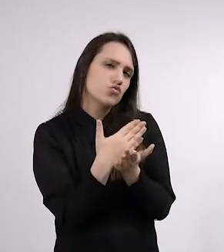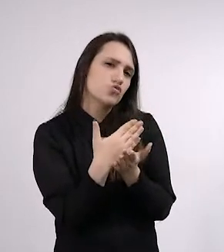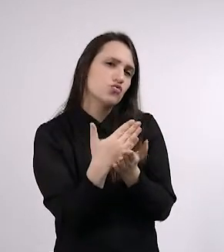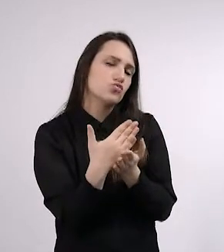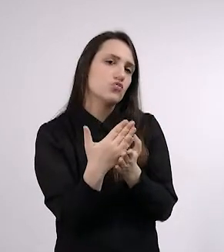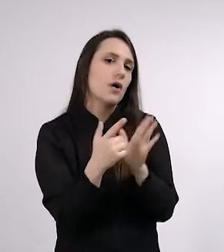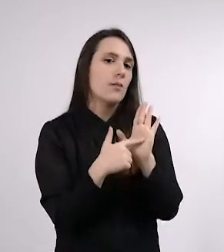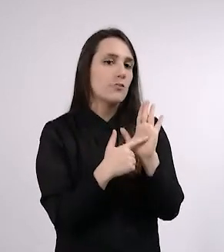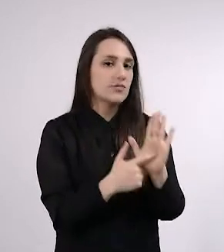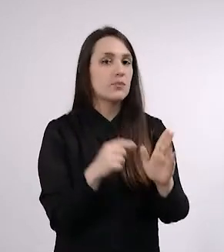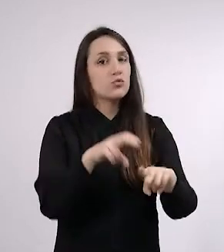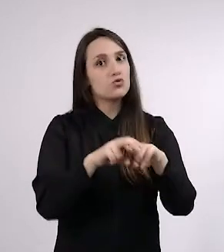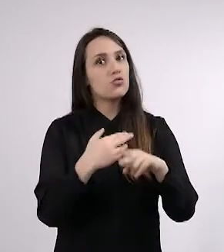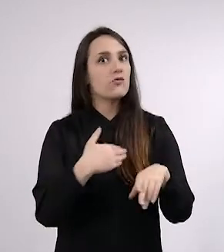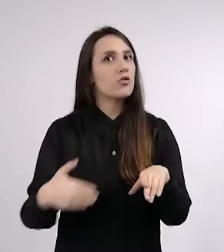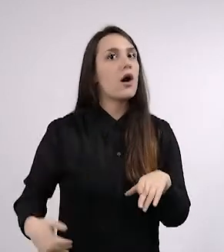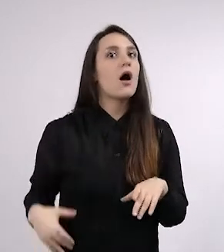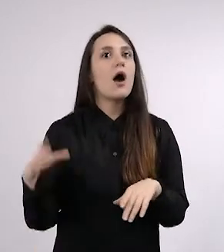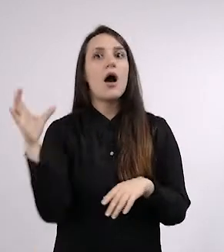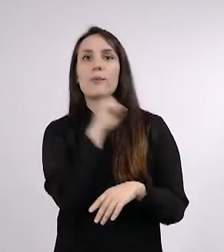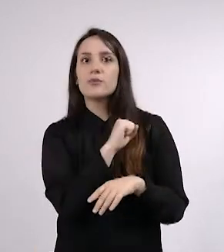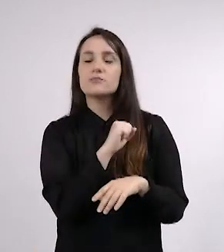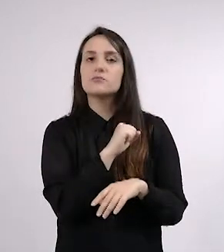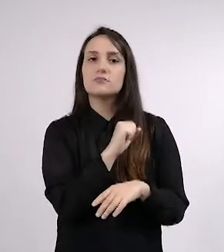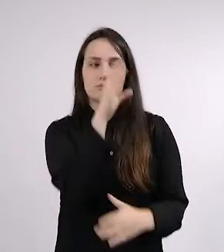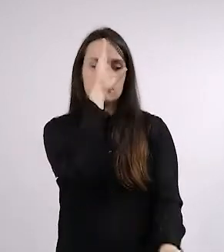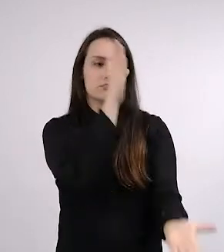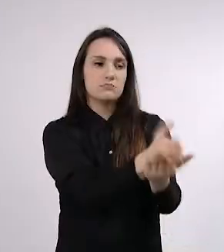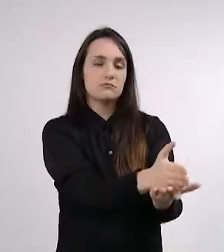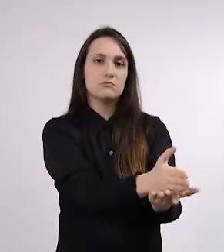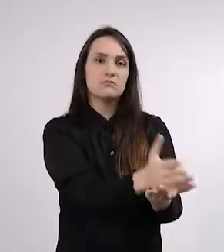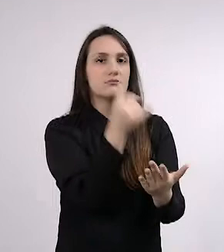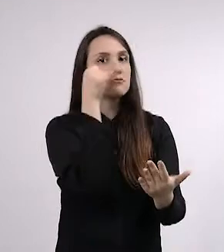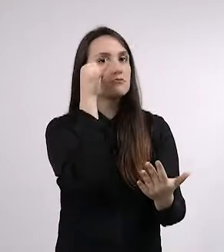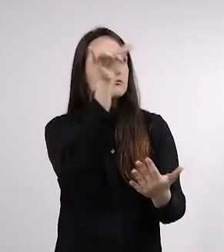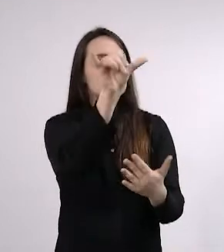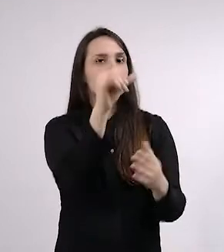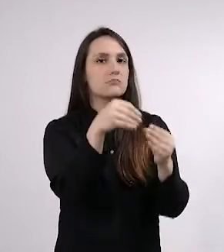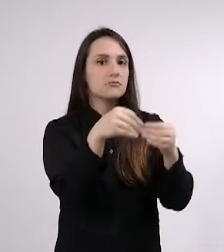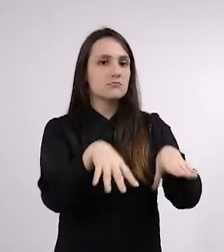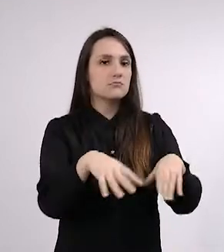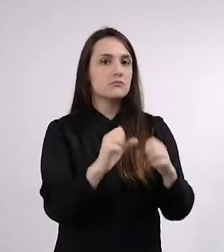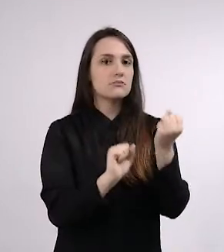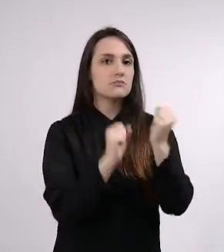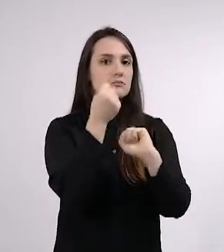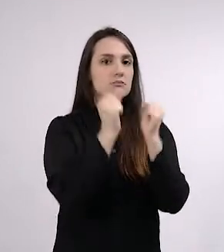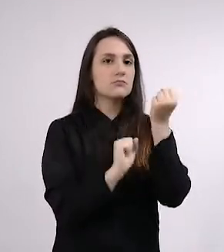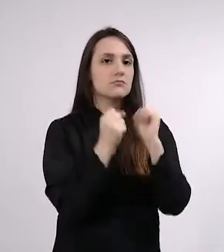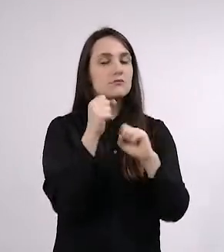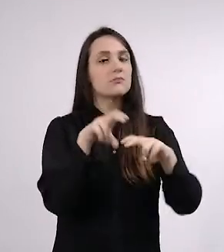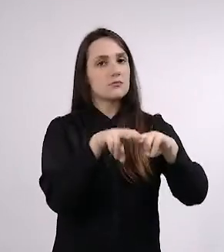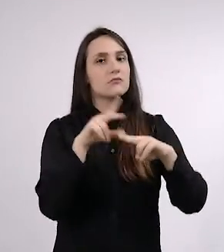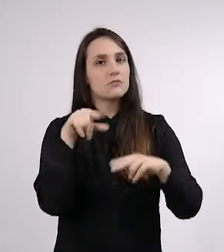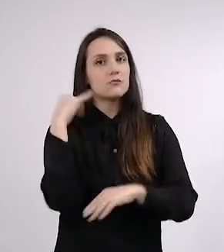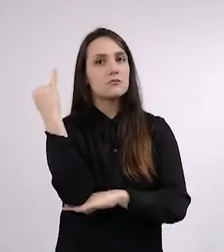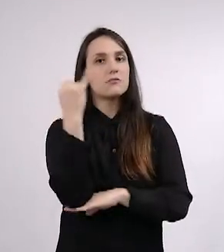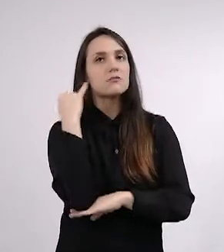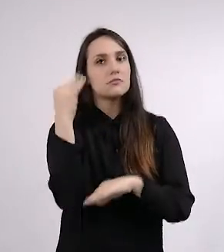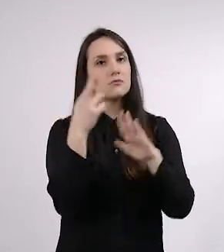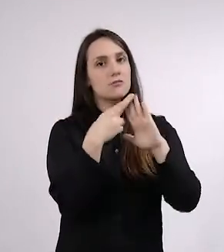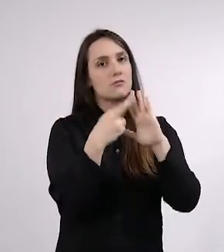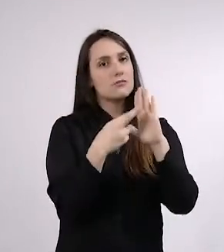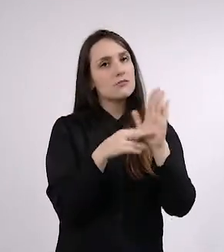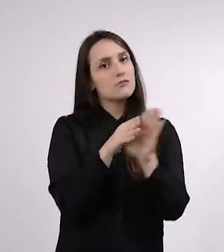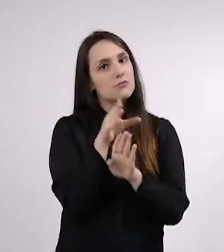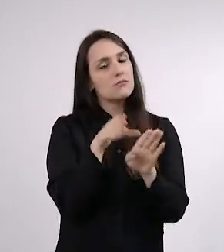no momento e o governo tem atuado de maneira direta para evitar. Então, daí a importância dos protocolos